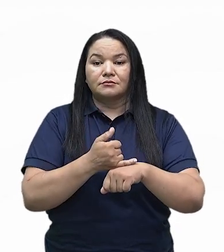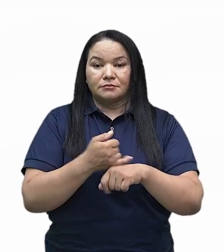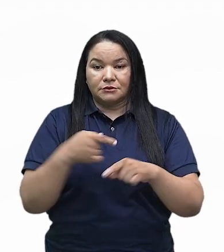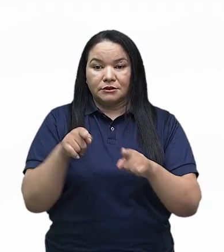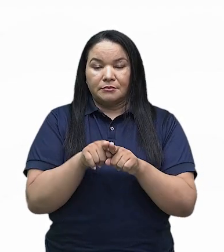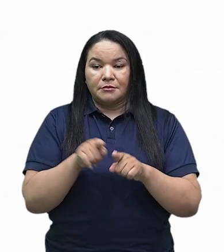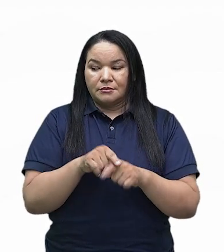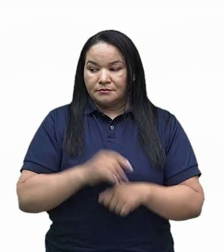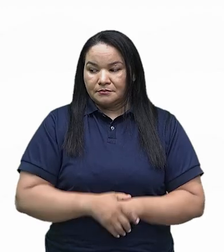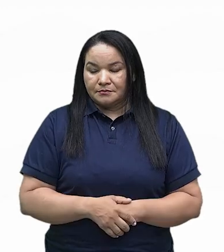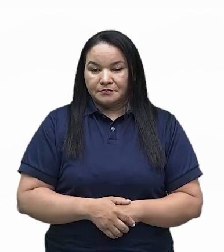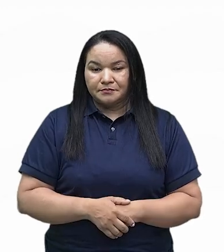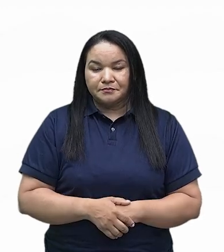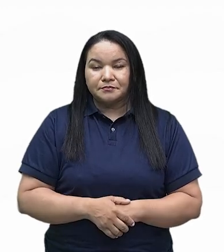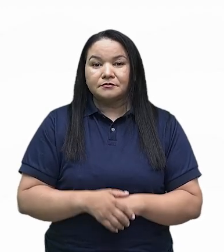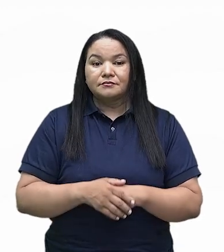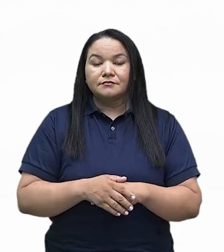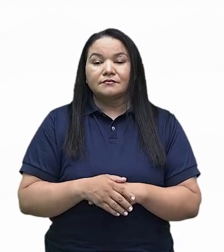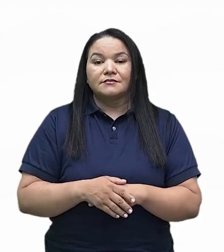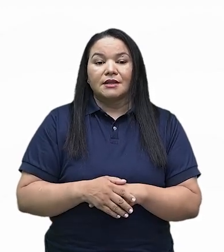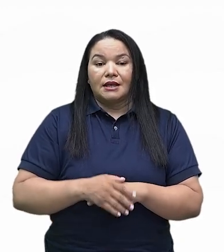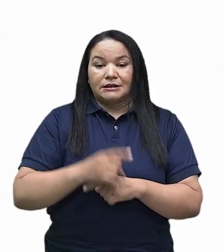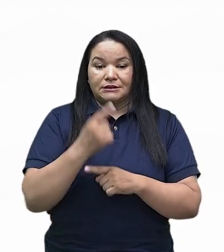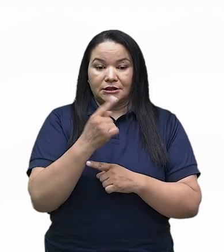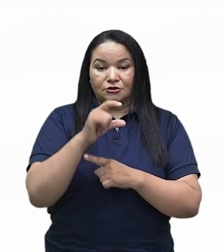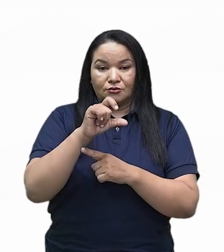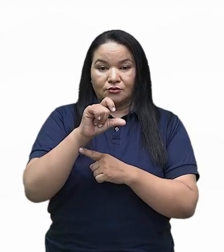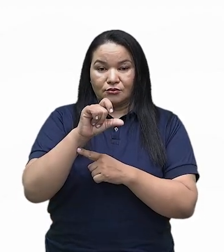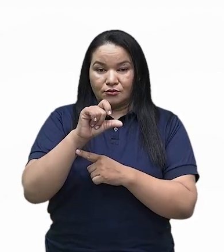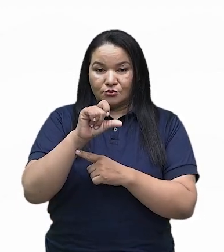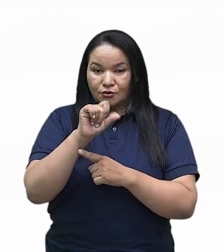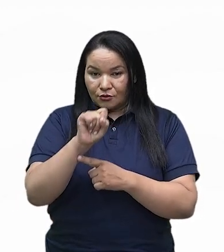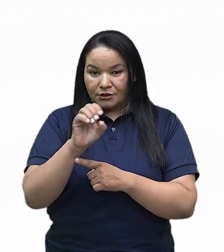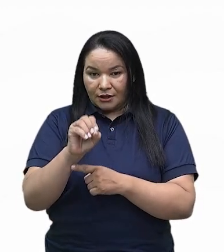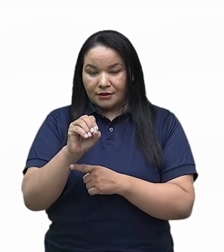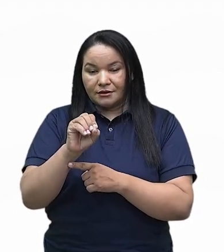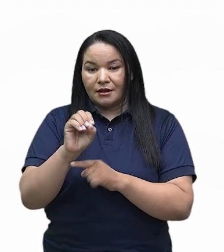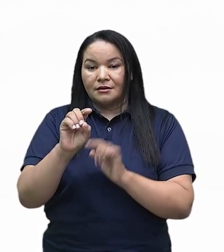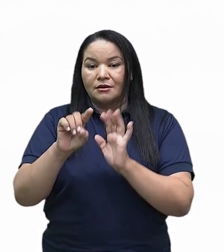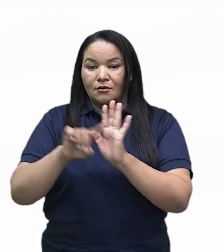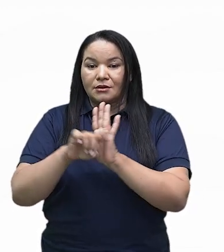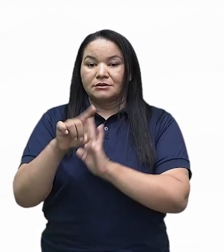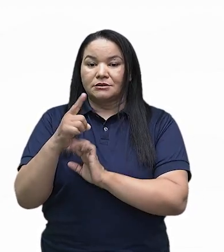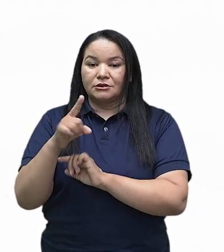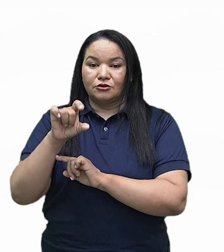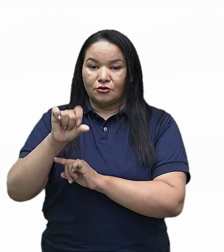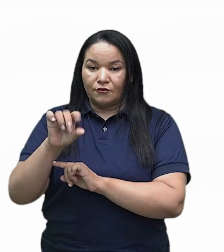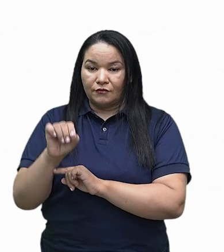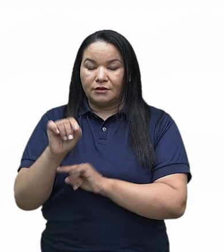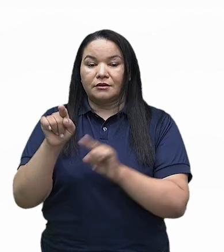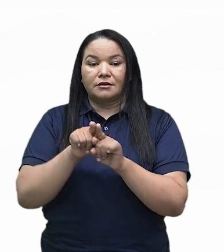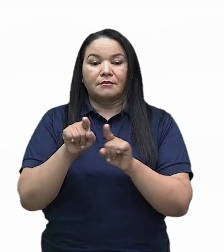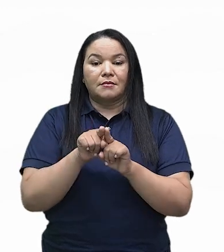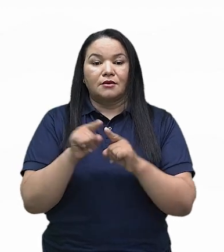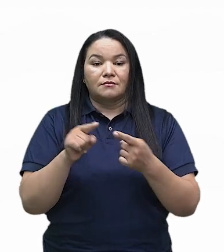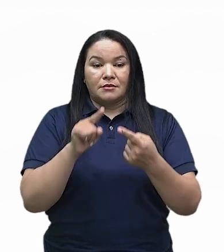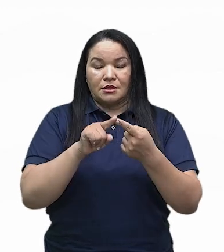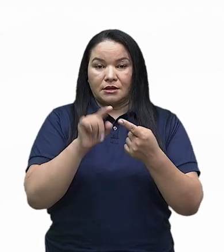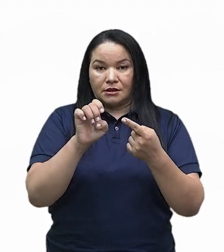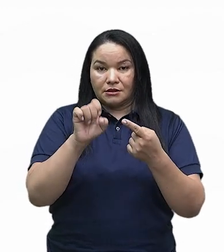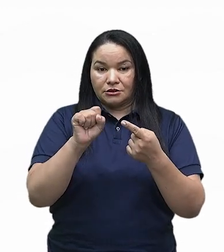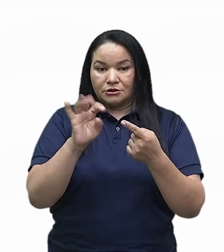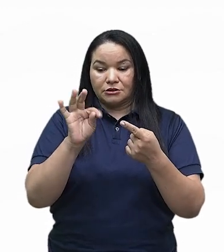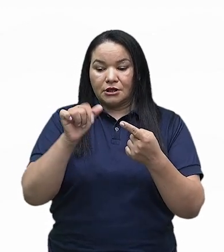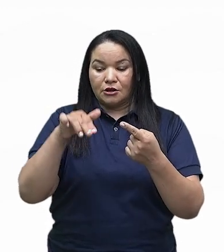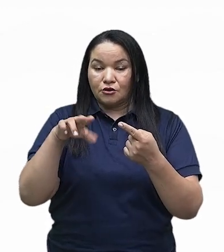fusão entre 180 e 190 graus Celsius, que é muito utilizada em eletrônica, né? O estânio é usado para